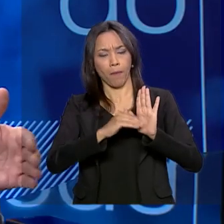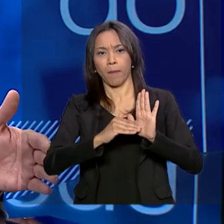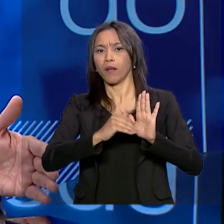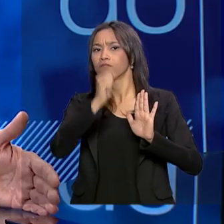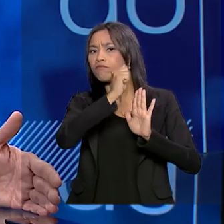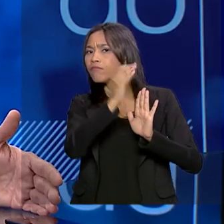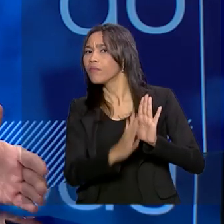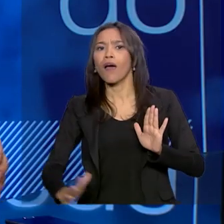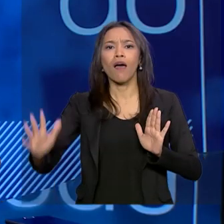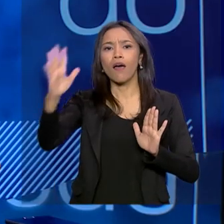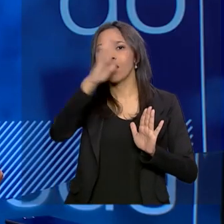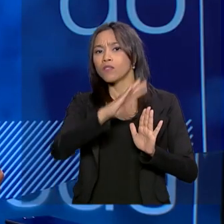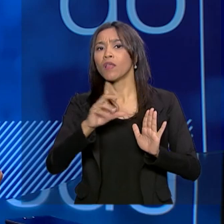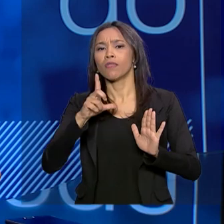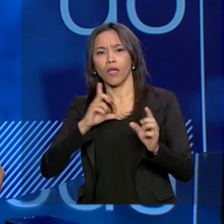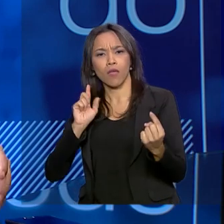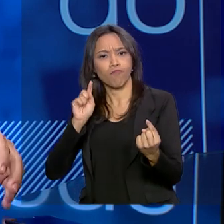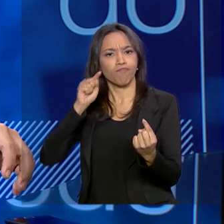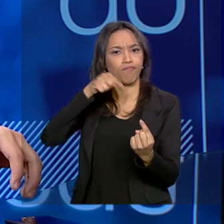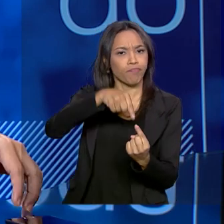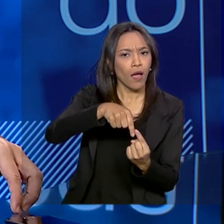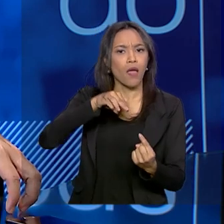Prevê metas e